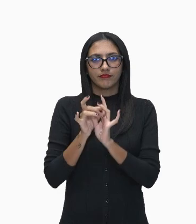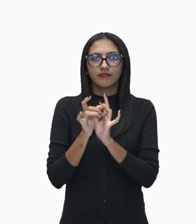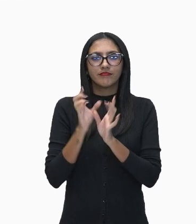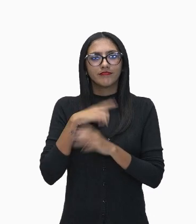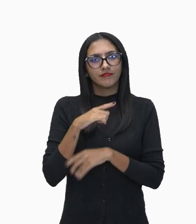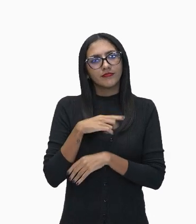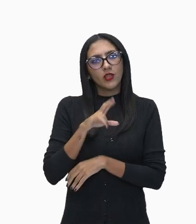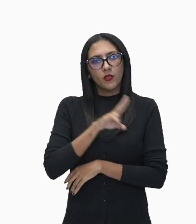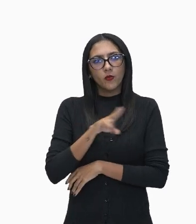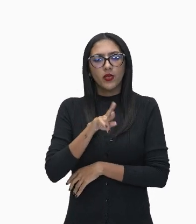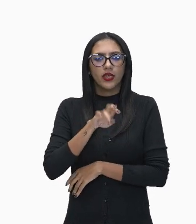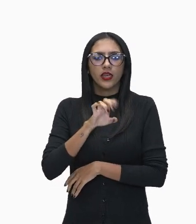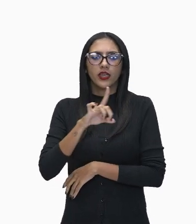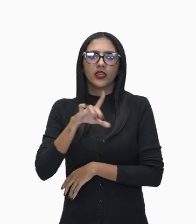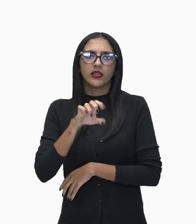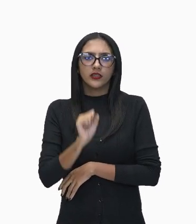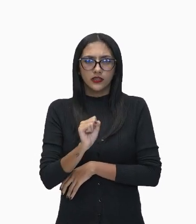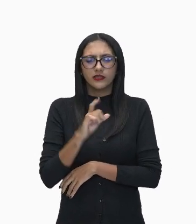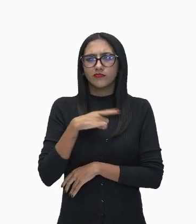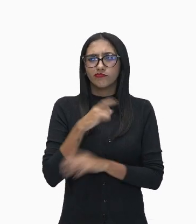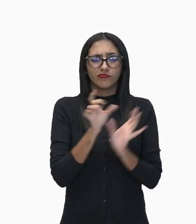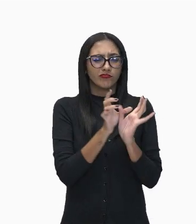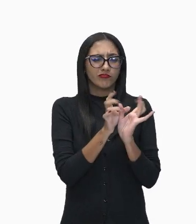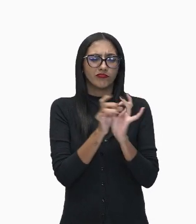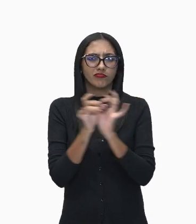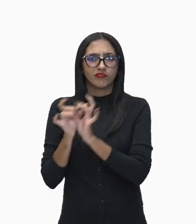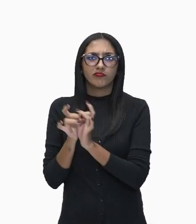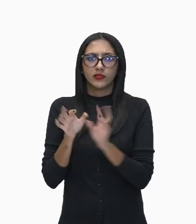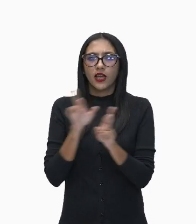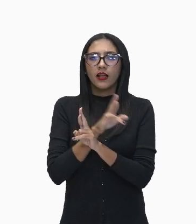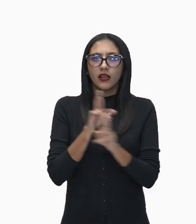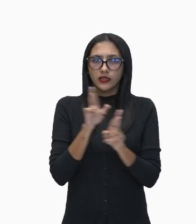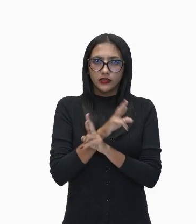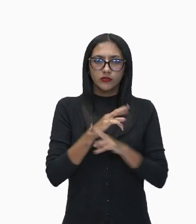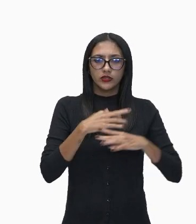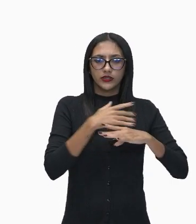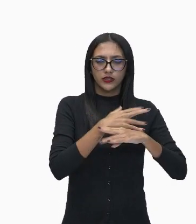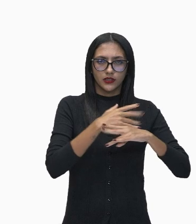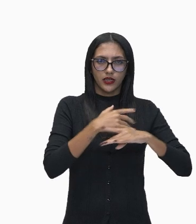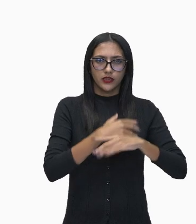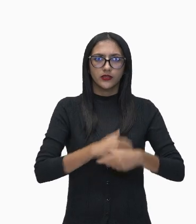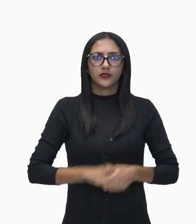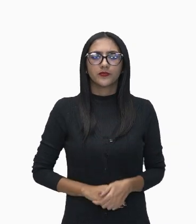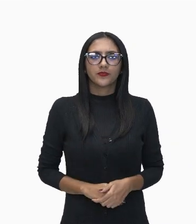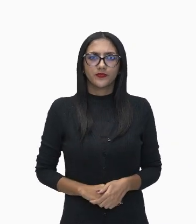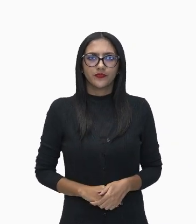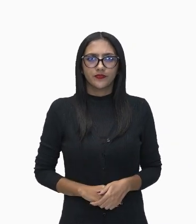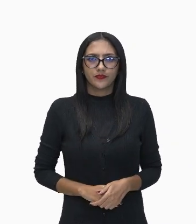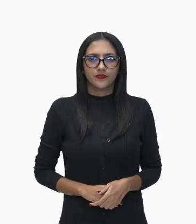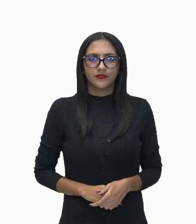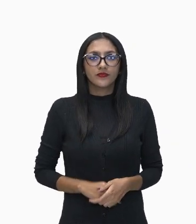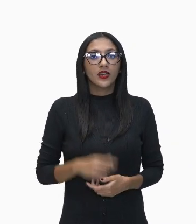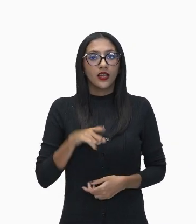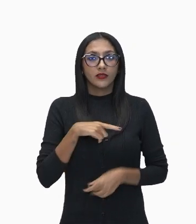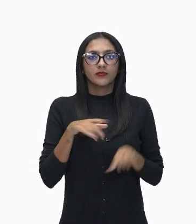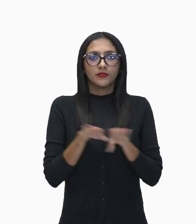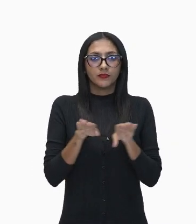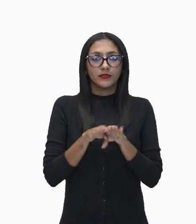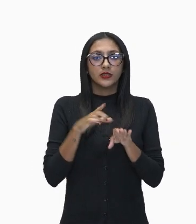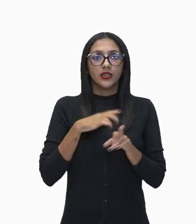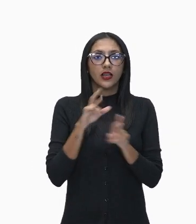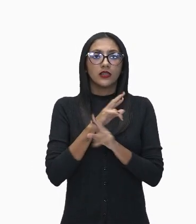redes urbanas, né? As interconexões entre as cidades. Essas redes envolvem a integração de infraestrutura